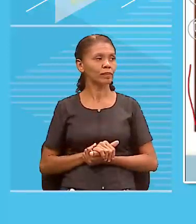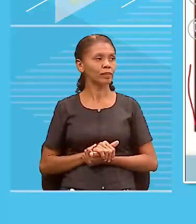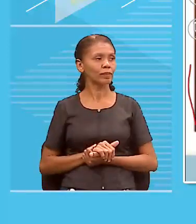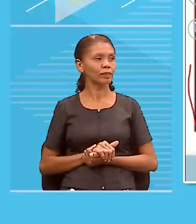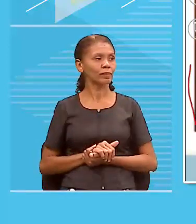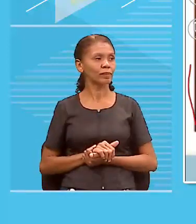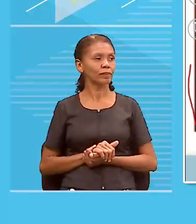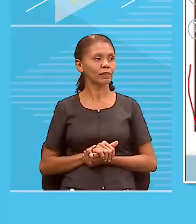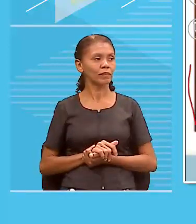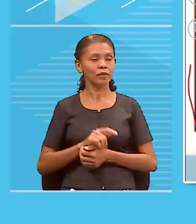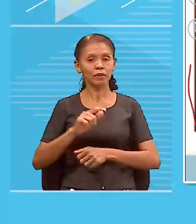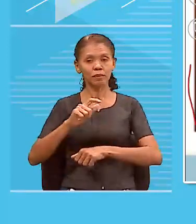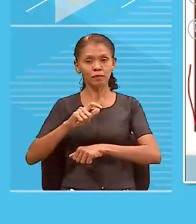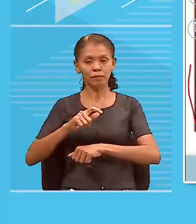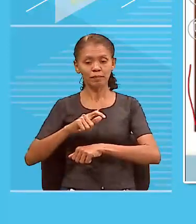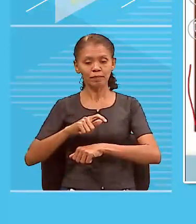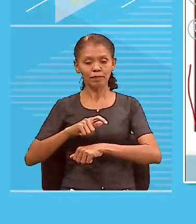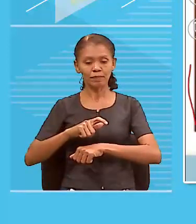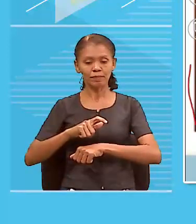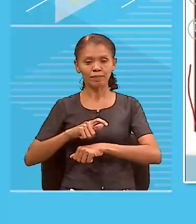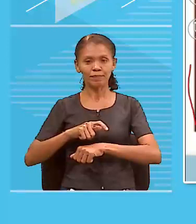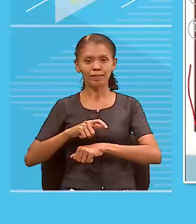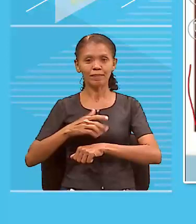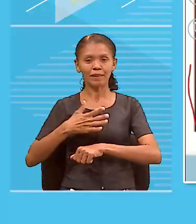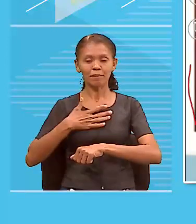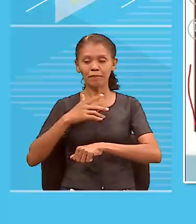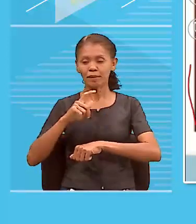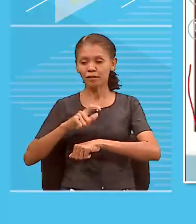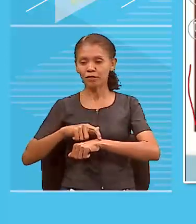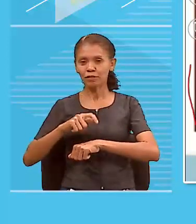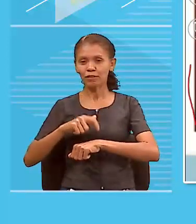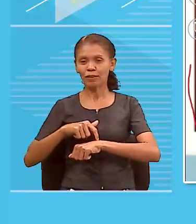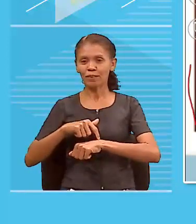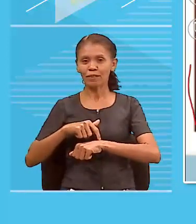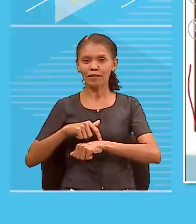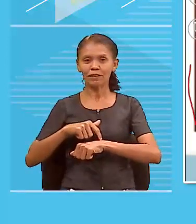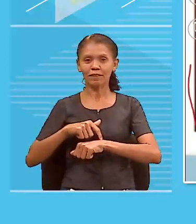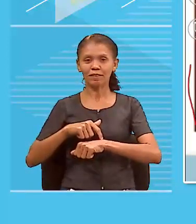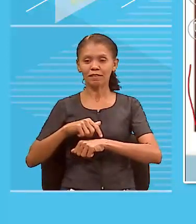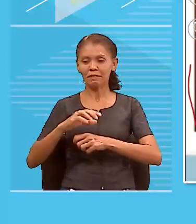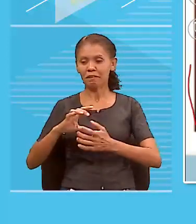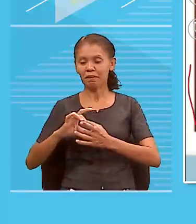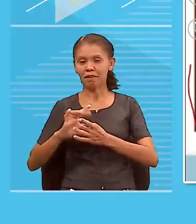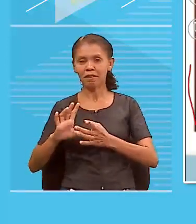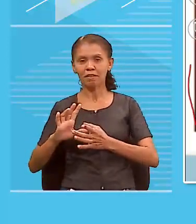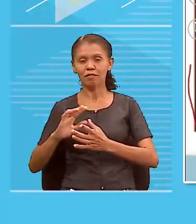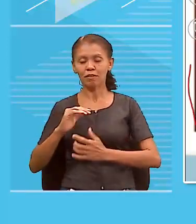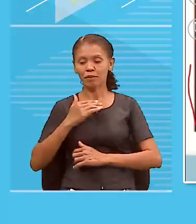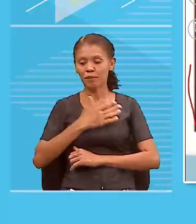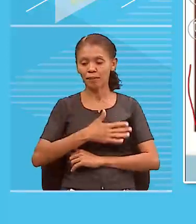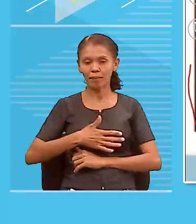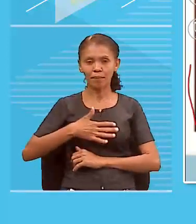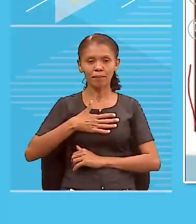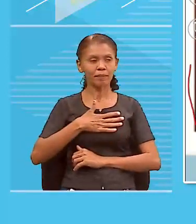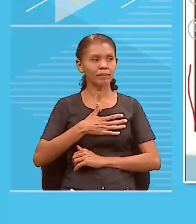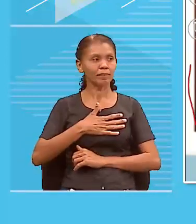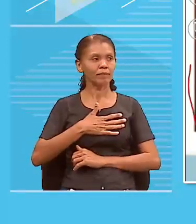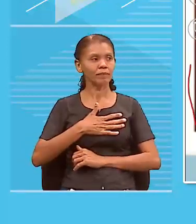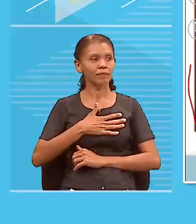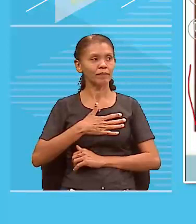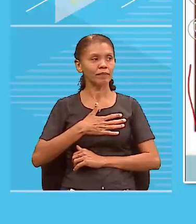minhas horas vagas no meus momentos de lazer os meus momentos de lazer ela disse que ama praticar